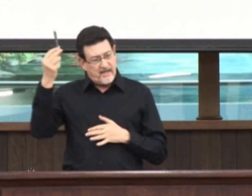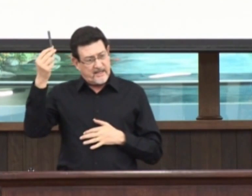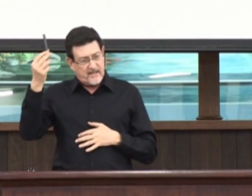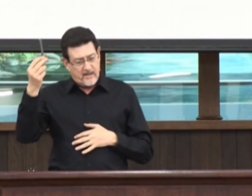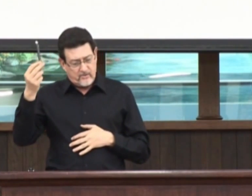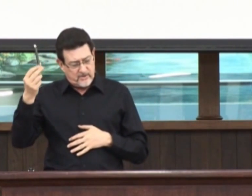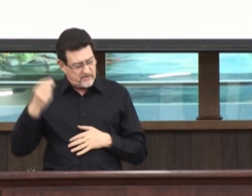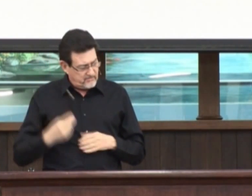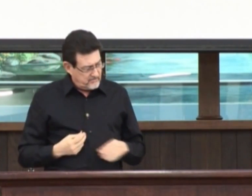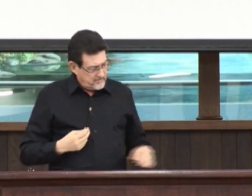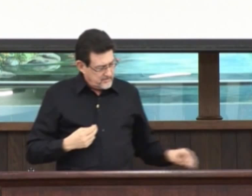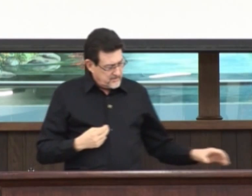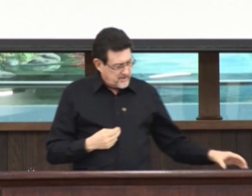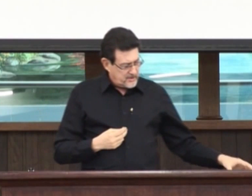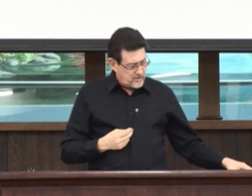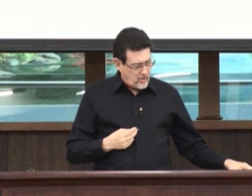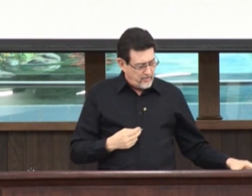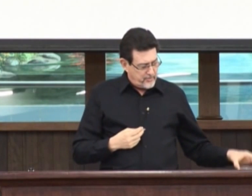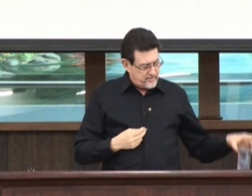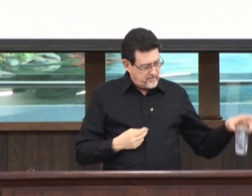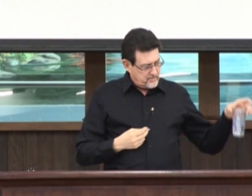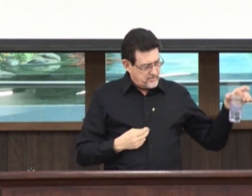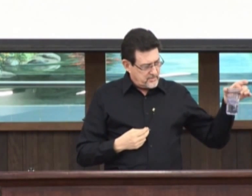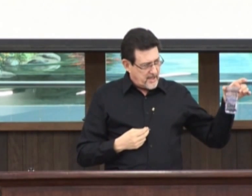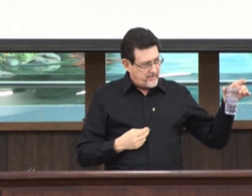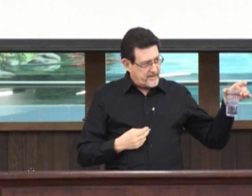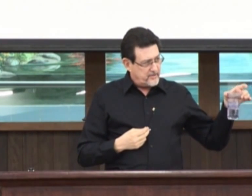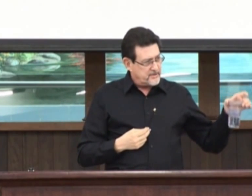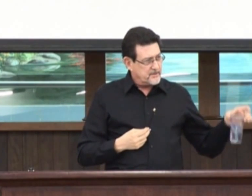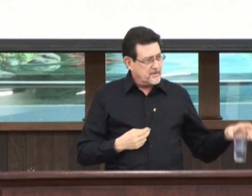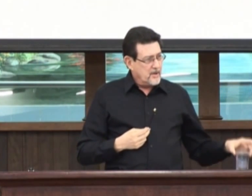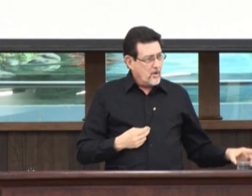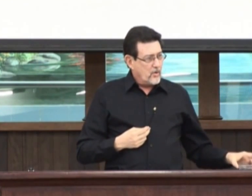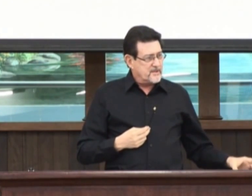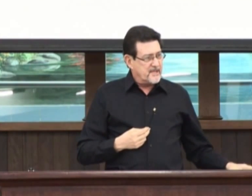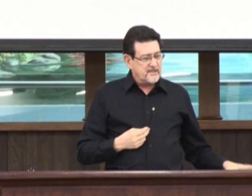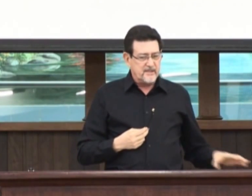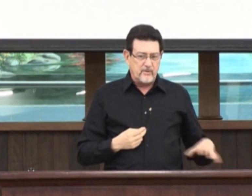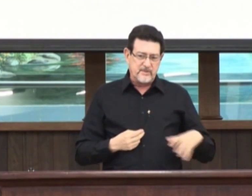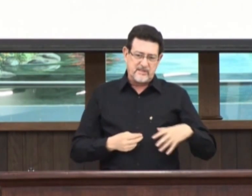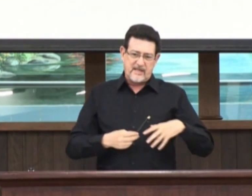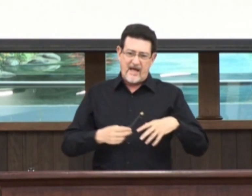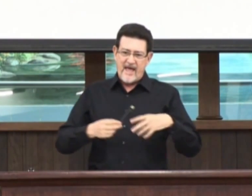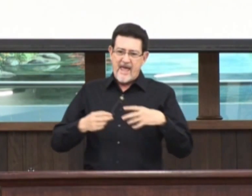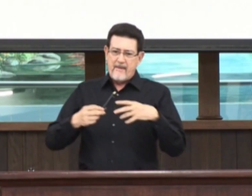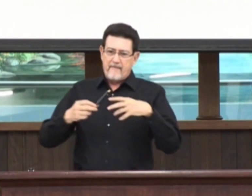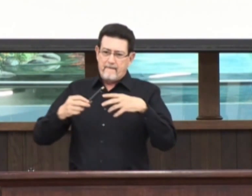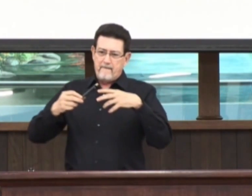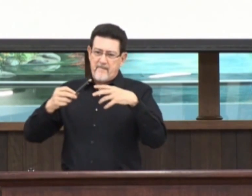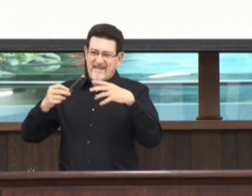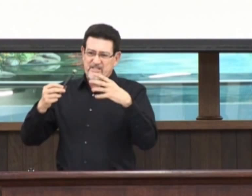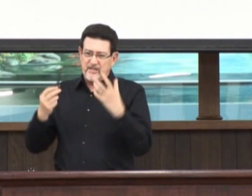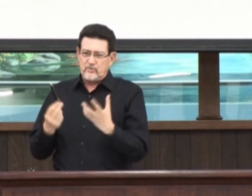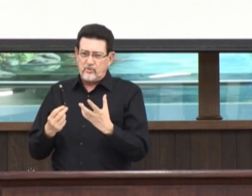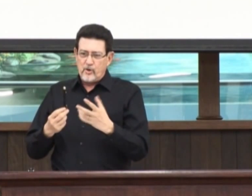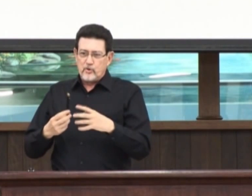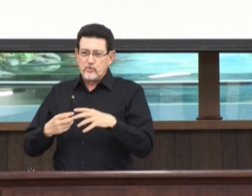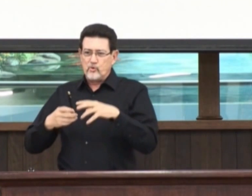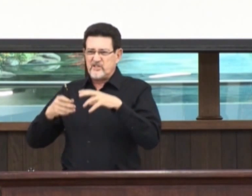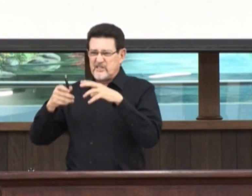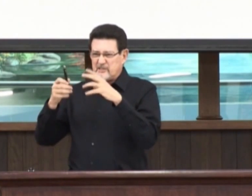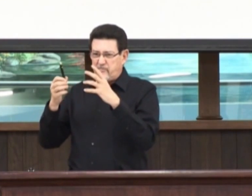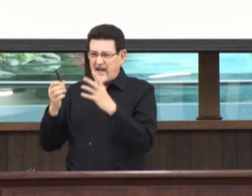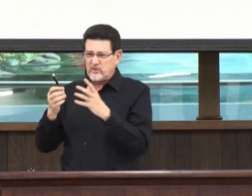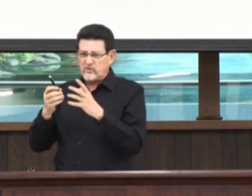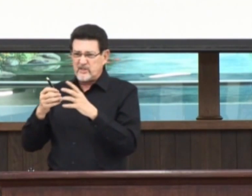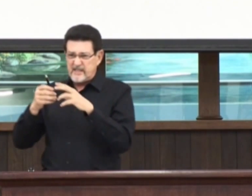Esta caneta é Deus, este copo d'água é Deus. Ou seja, Deus está metido